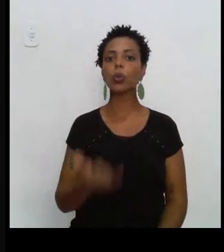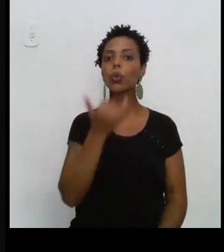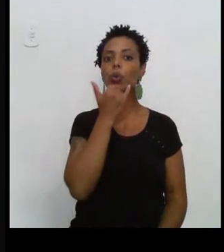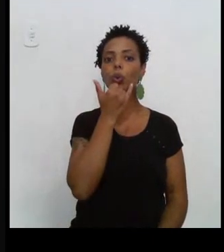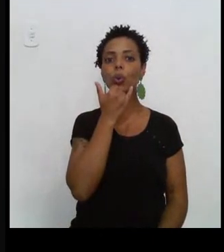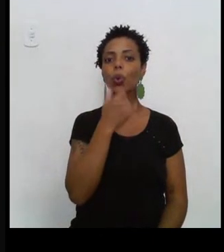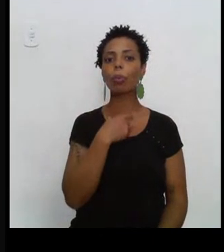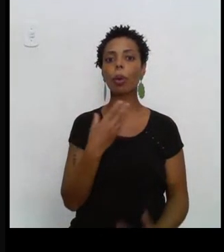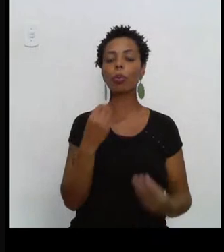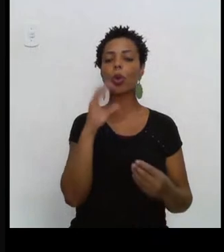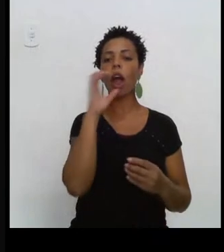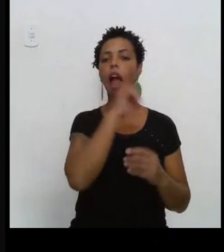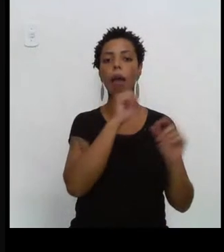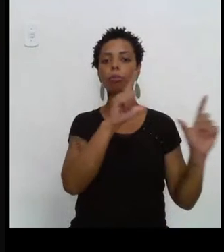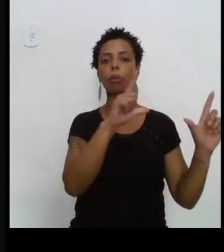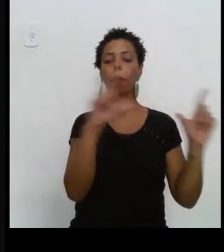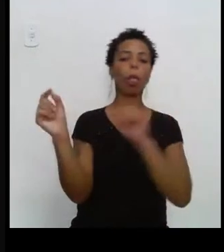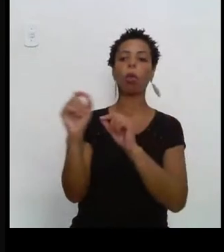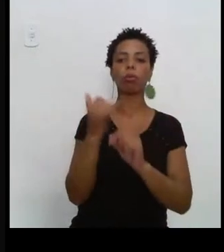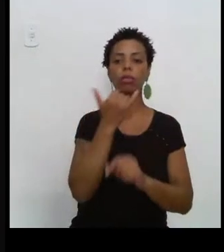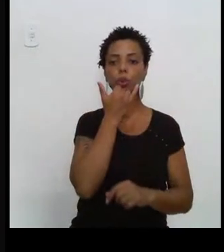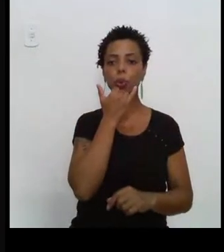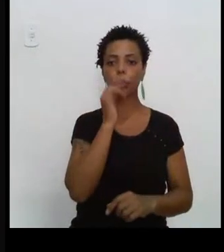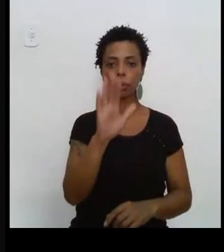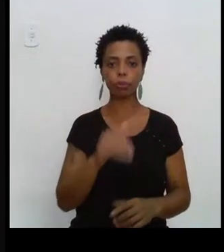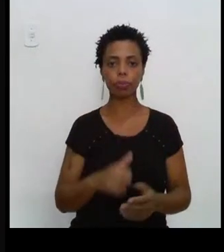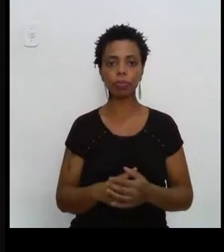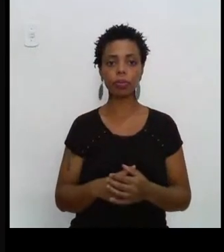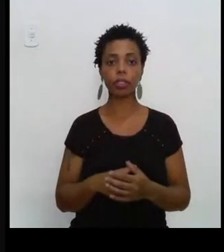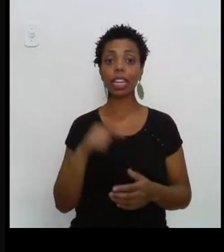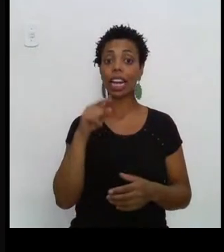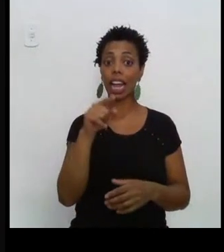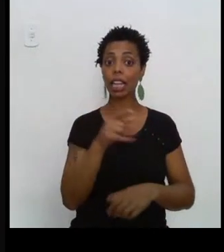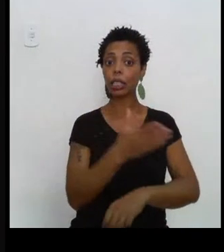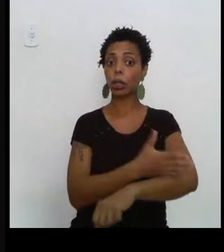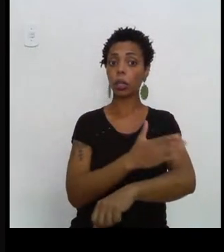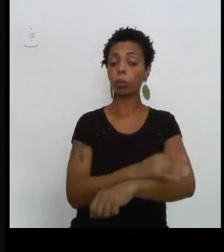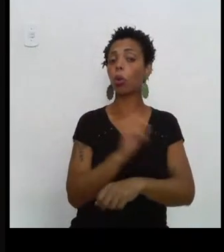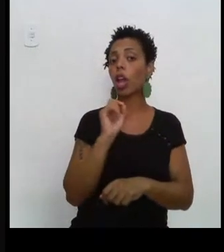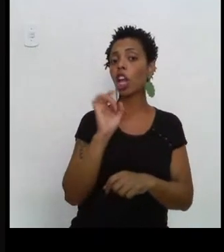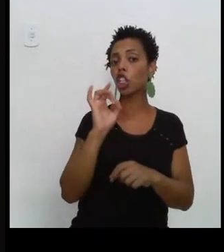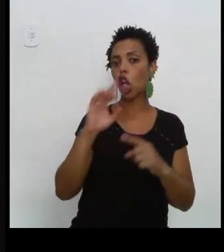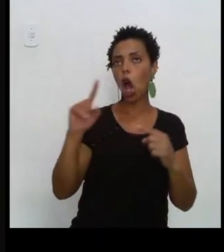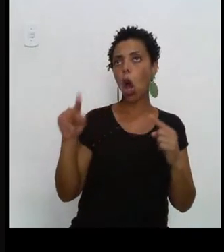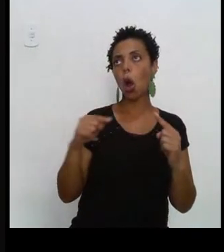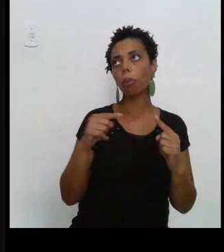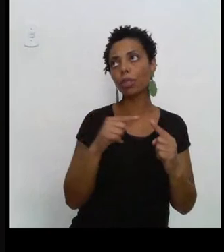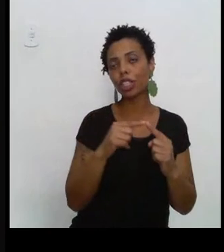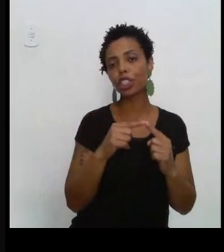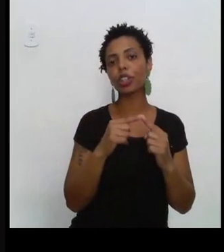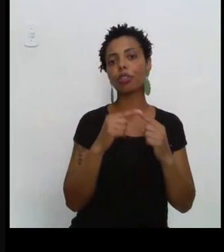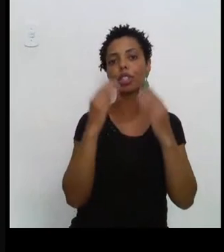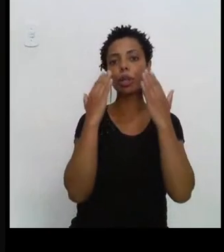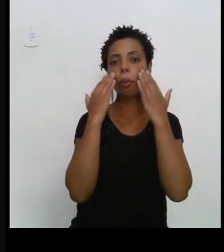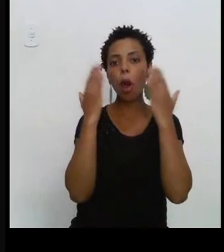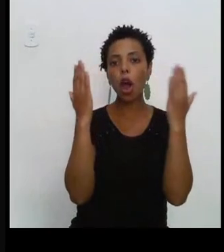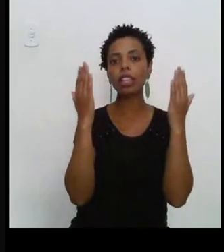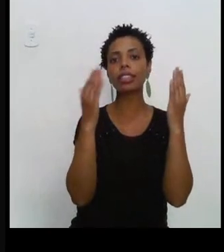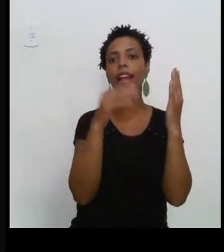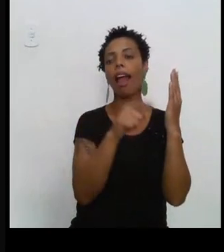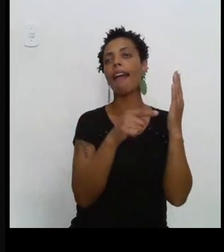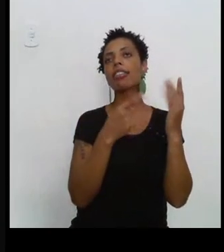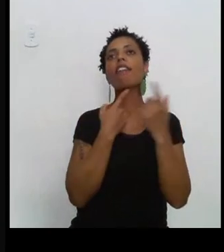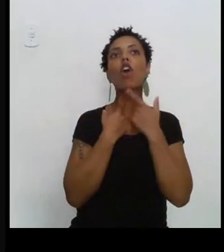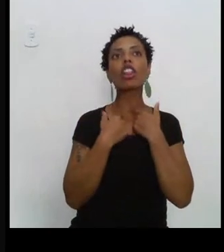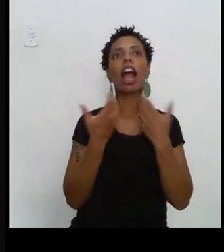um único exercício que não só não tem nada criativo e agora que eu não espere lhe fugir especial para manifestar-se e não tá me